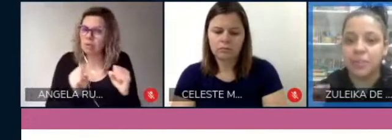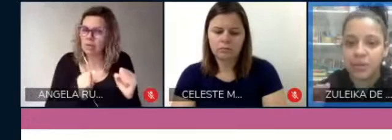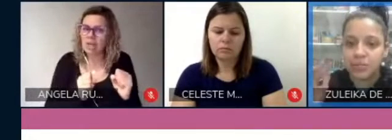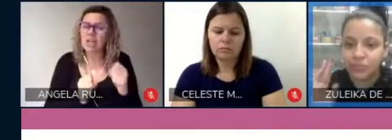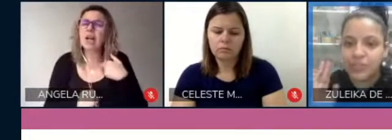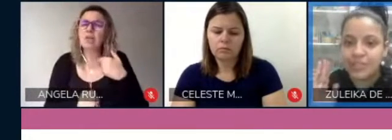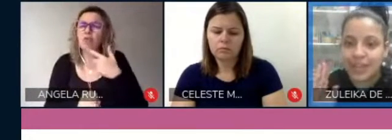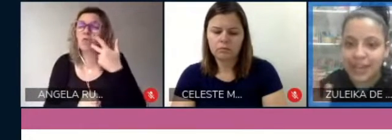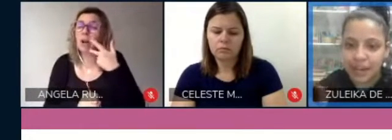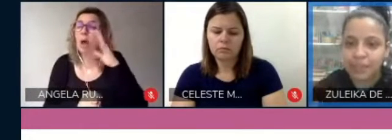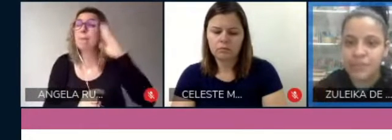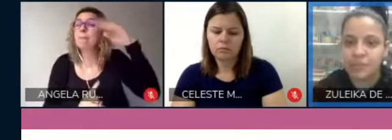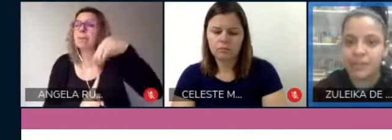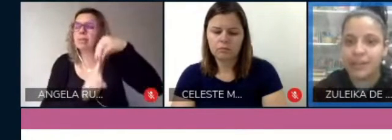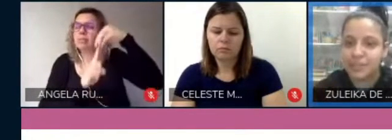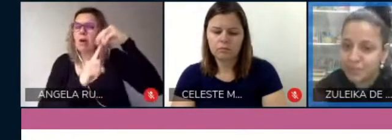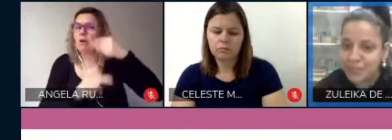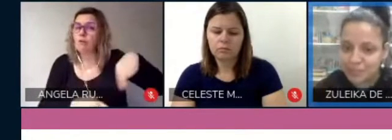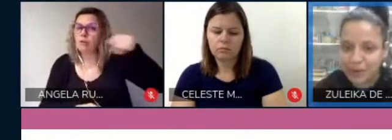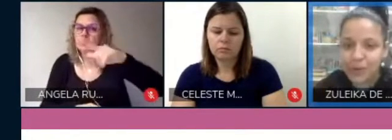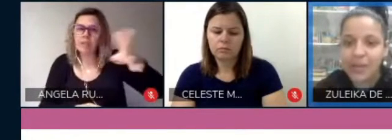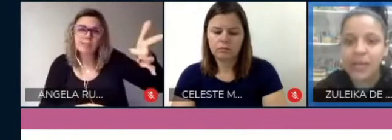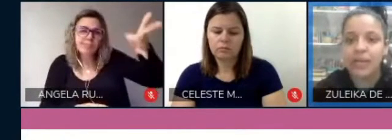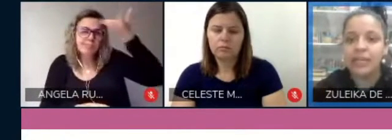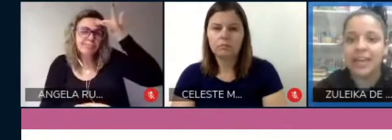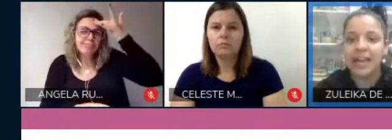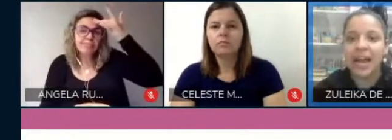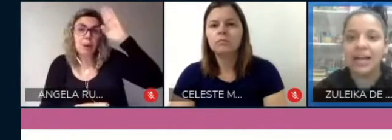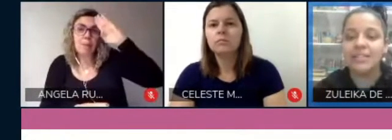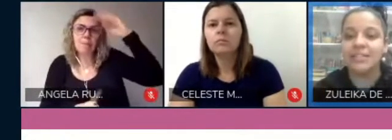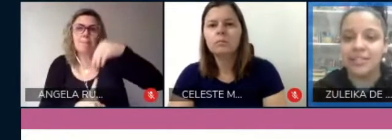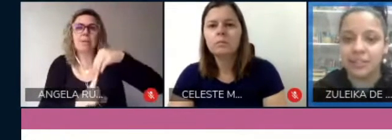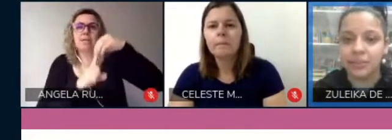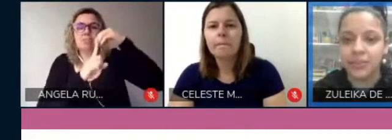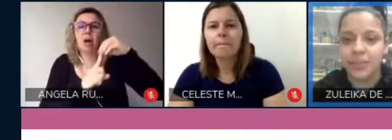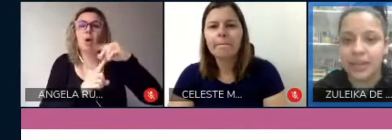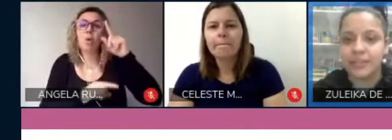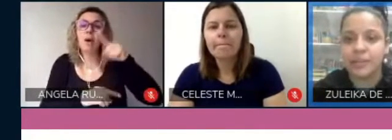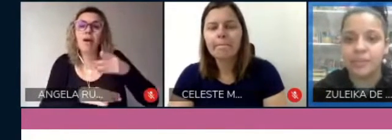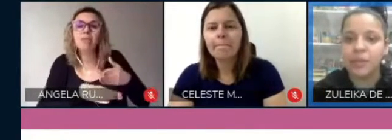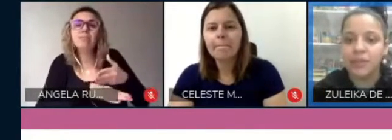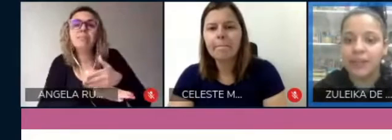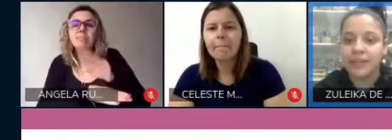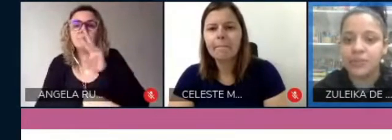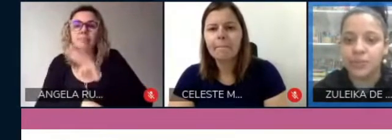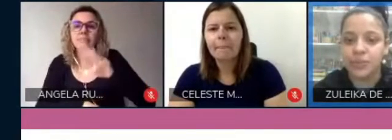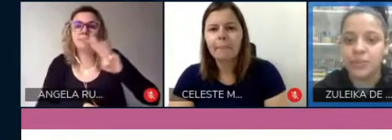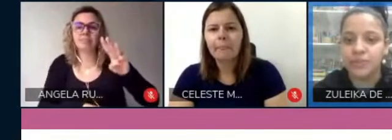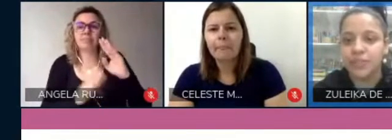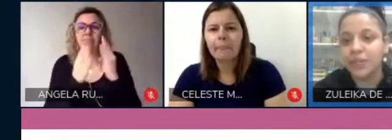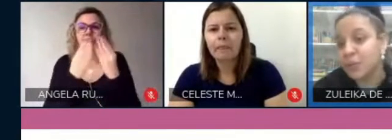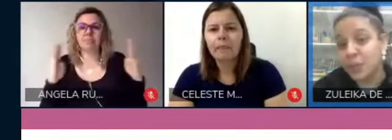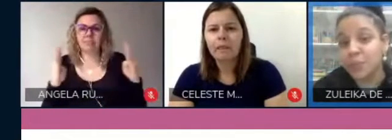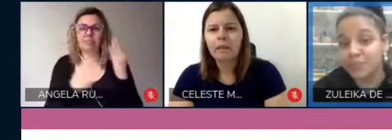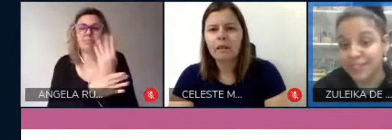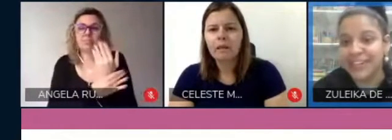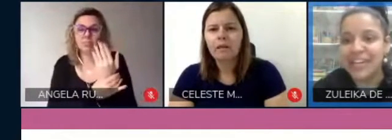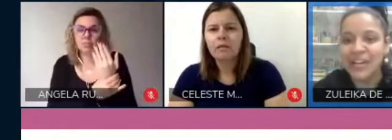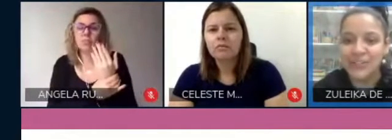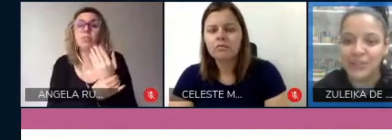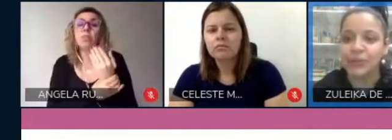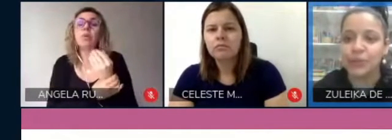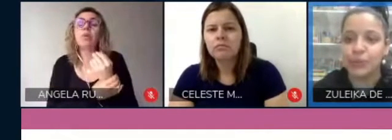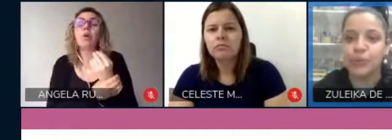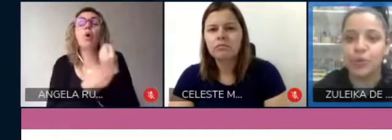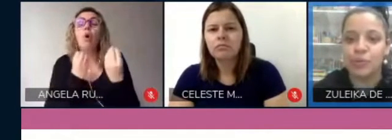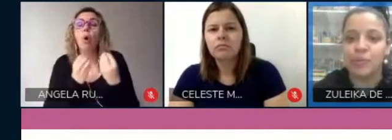é para que vocês possam fixar a possibilidade principal, que é acessando o site da Bibliotecas URGS via Google,